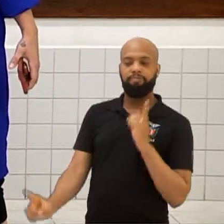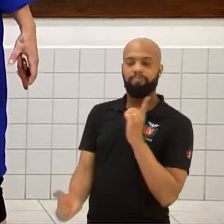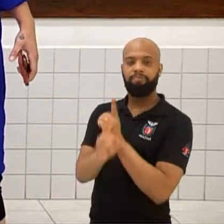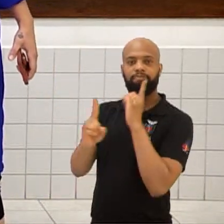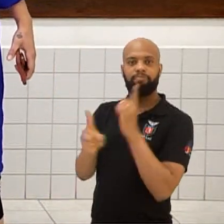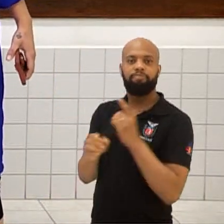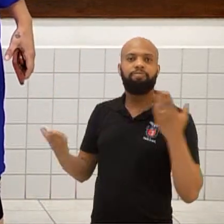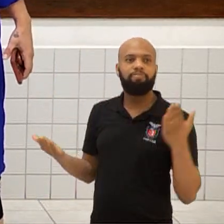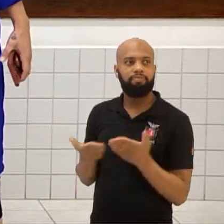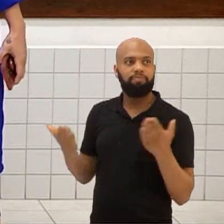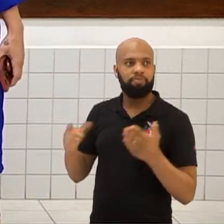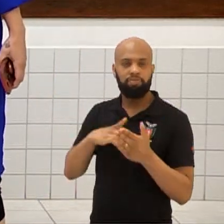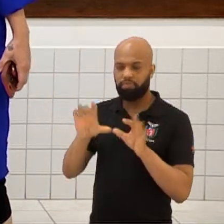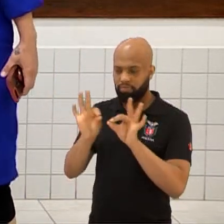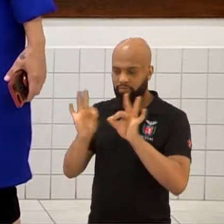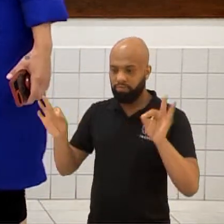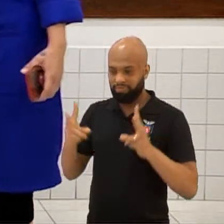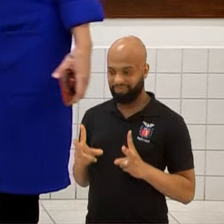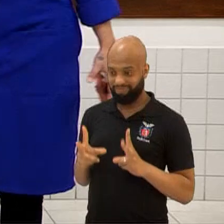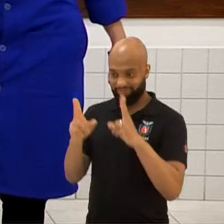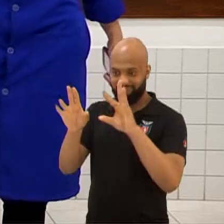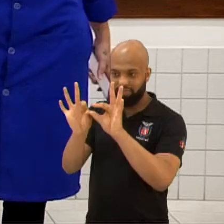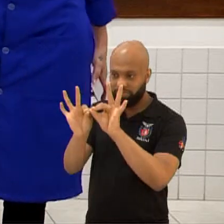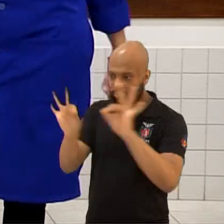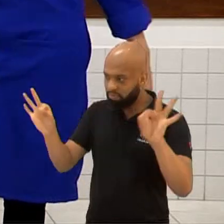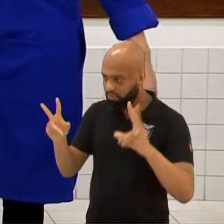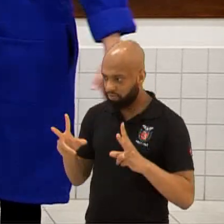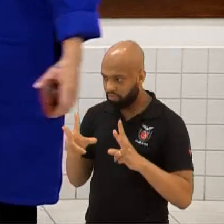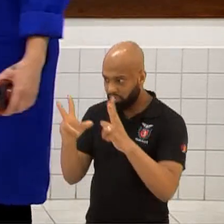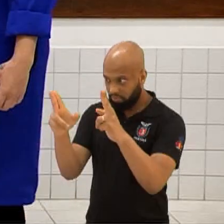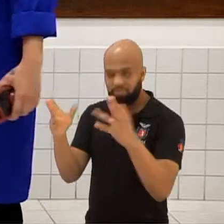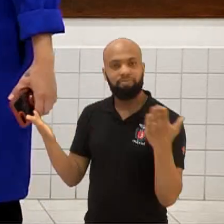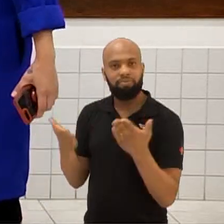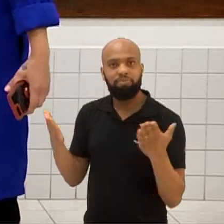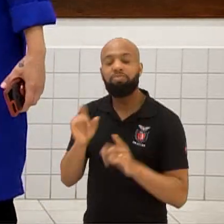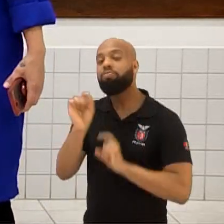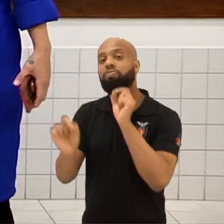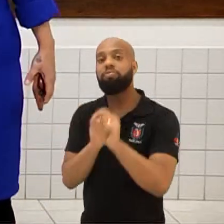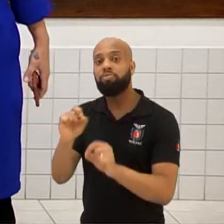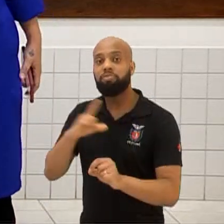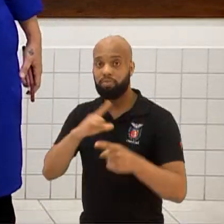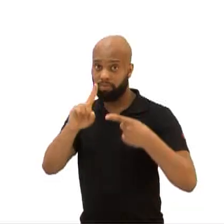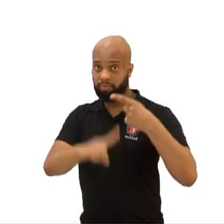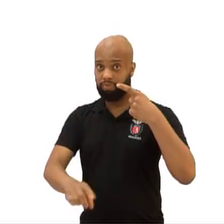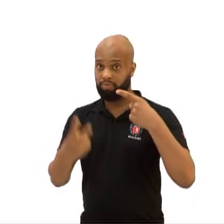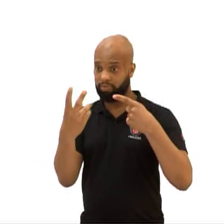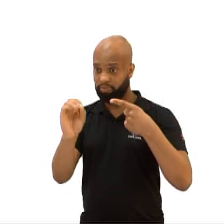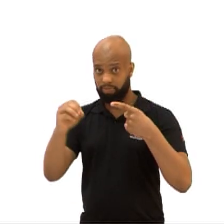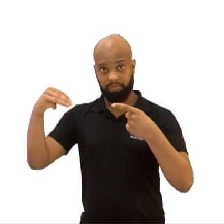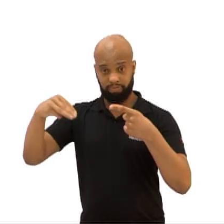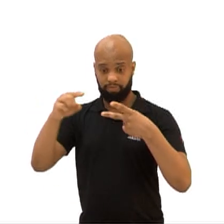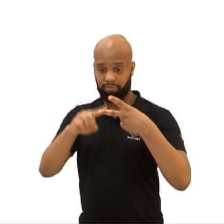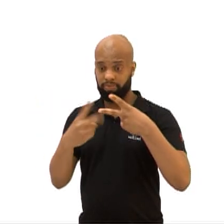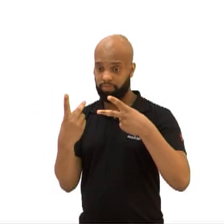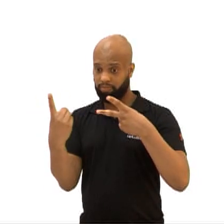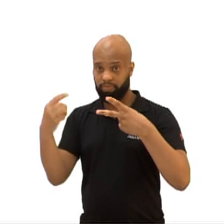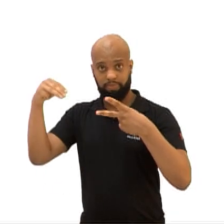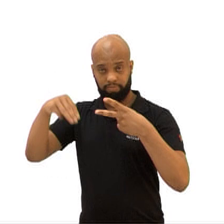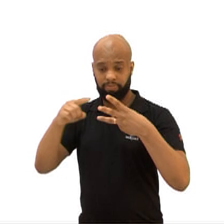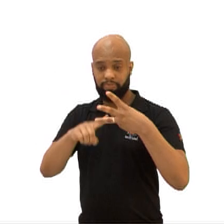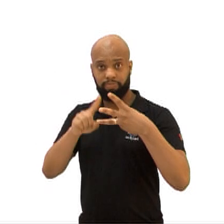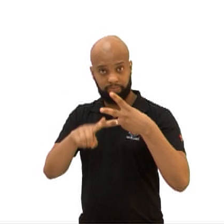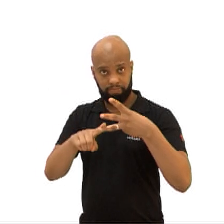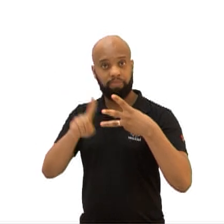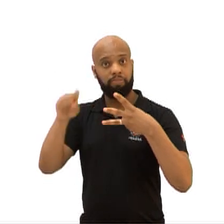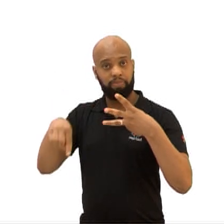vale esse segmento de reta aqui? Então, nós temos três opções. Opção A, 20 metros. Opção B, 21 metros.